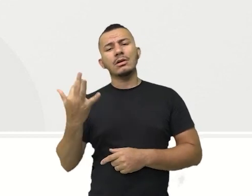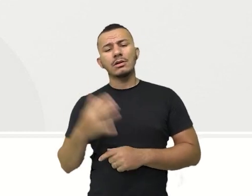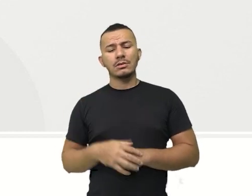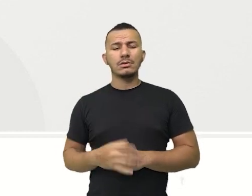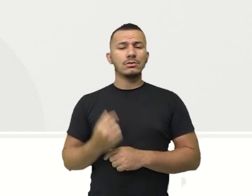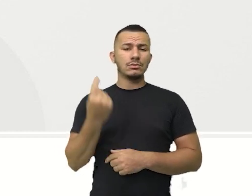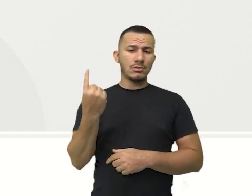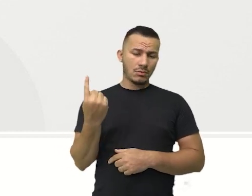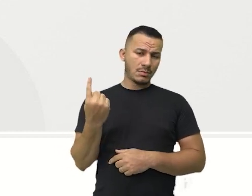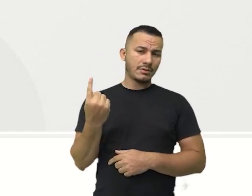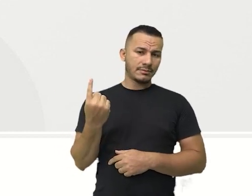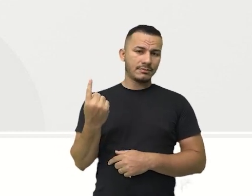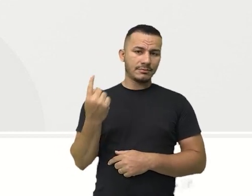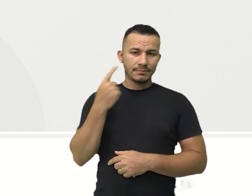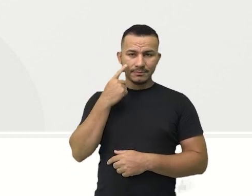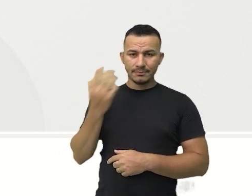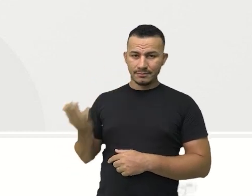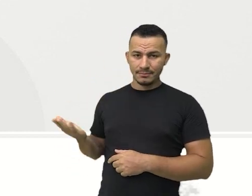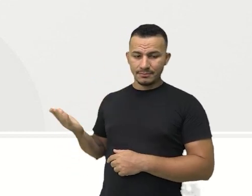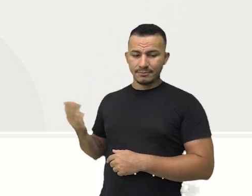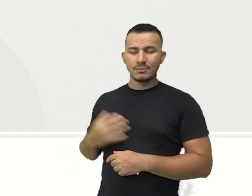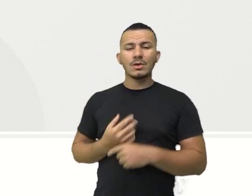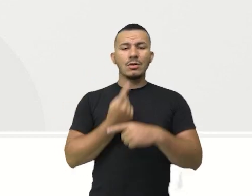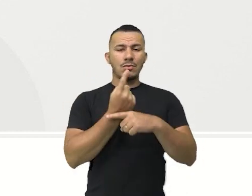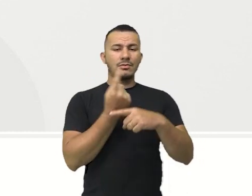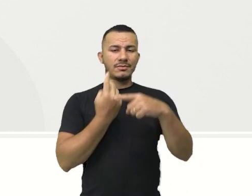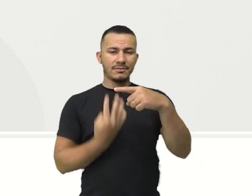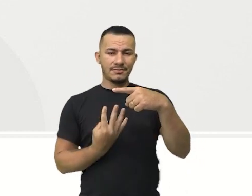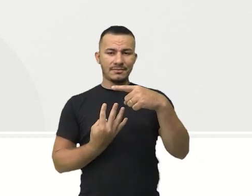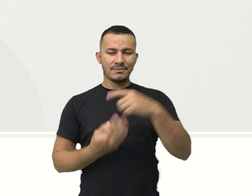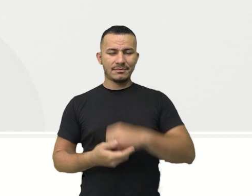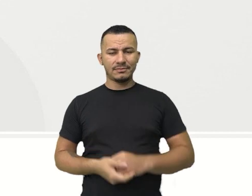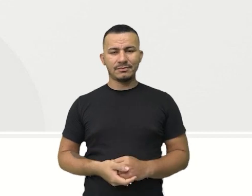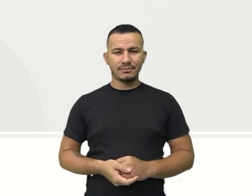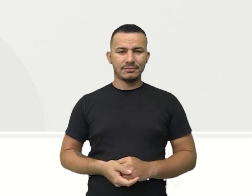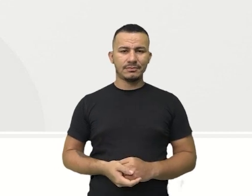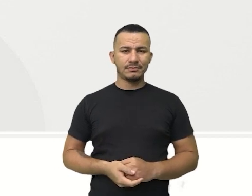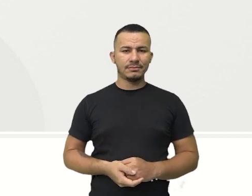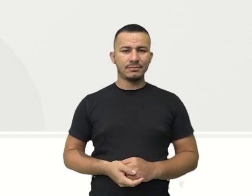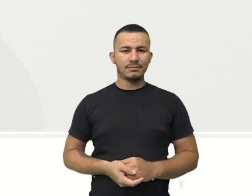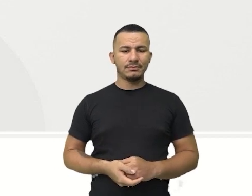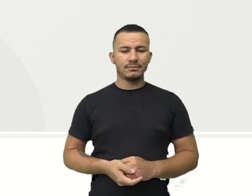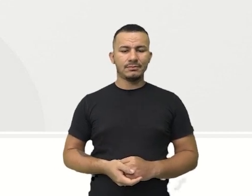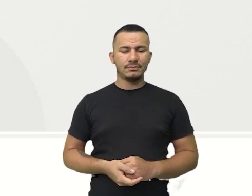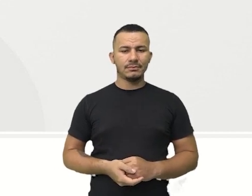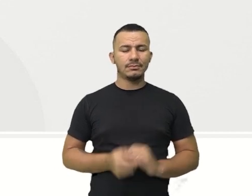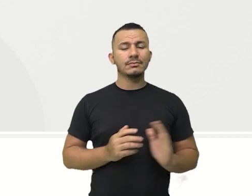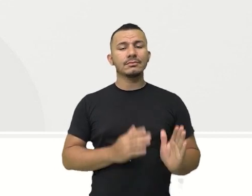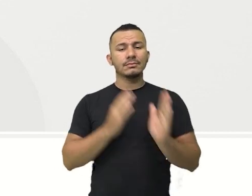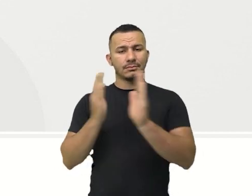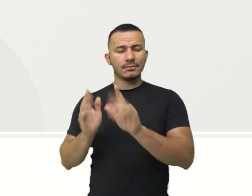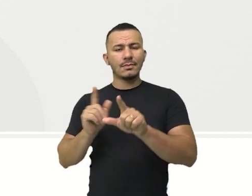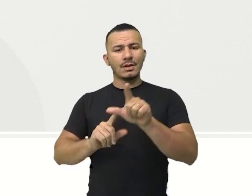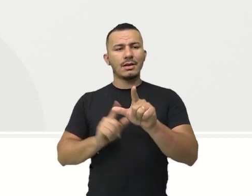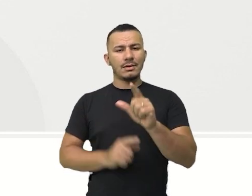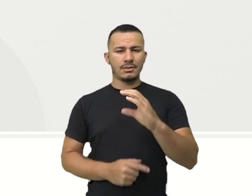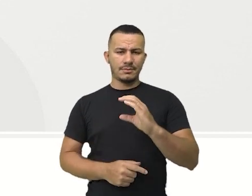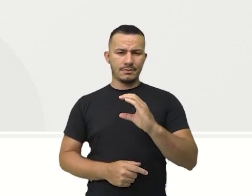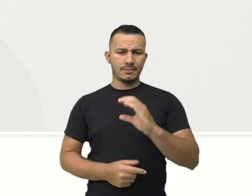temos? Apenas uma. Então, vamos colocar aqui, ó, 1 sobre 4. Vejamos a nossa letra C.